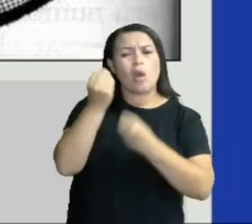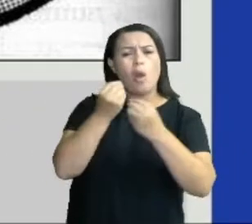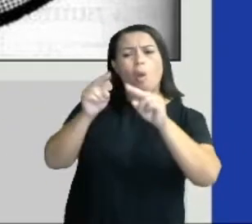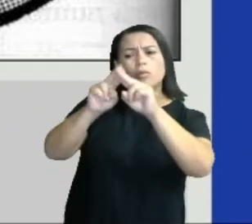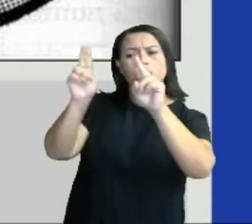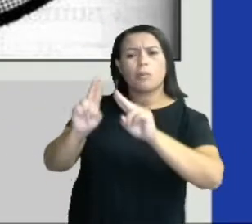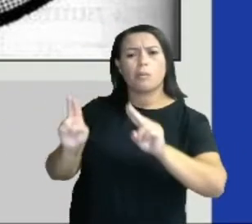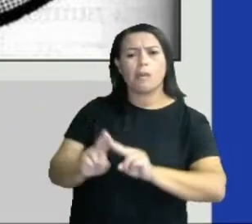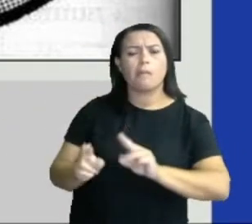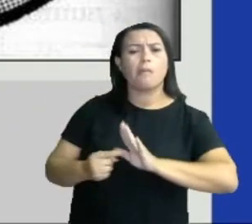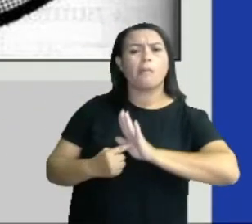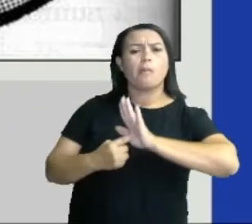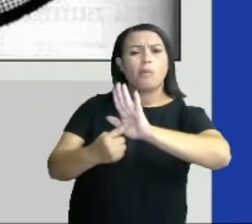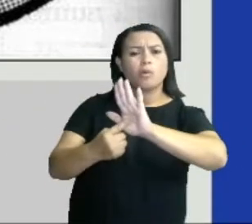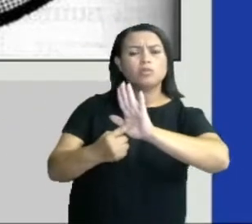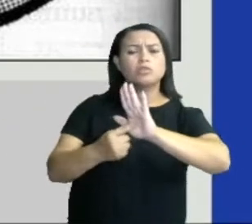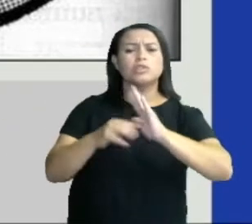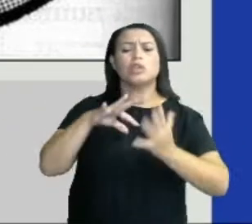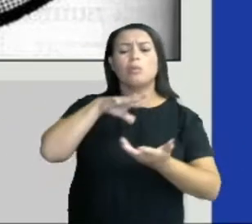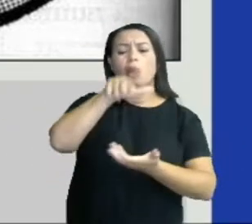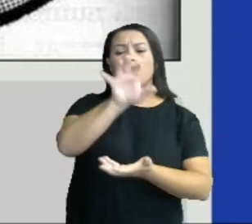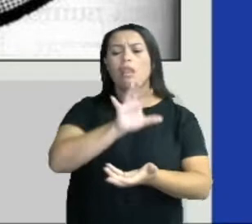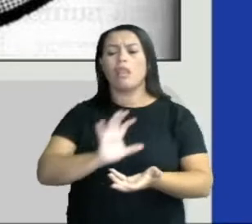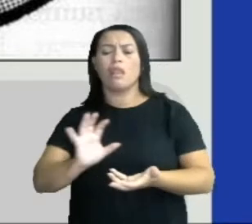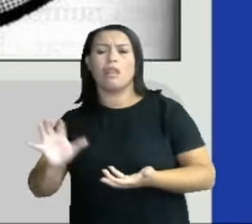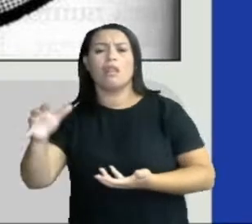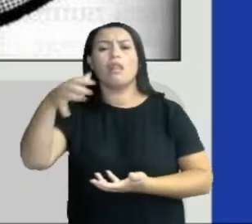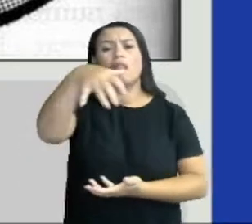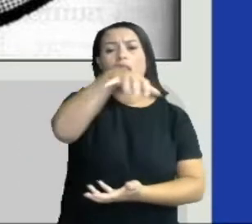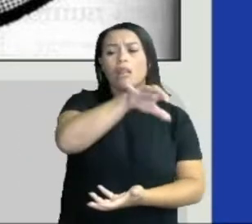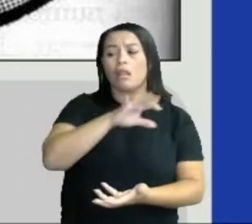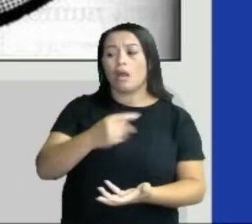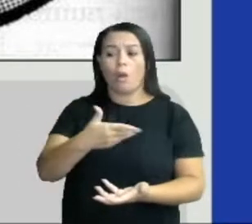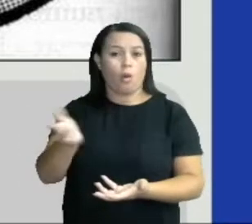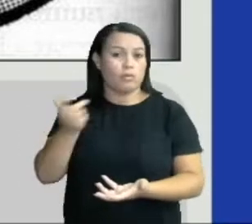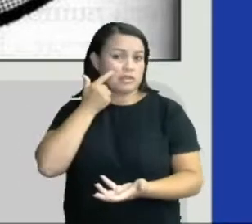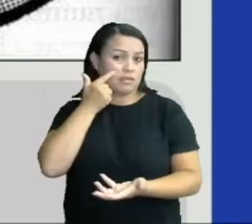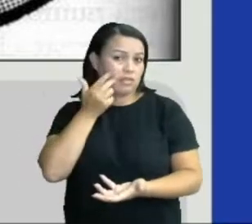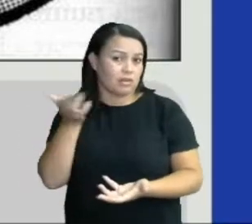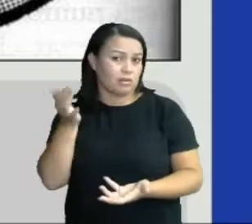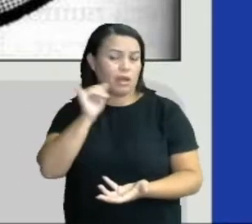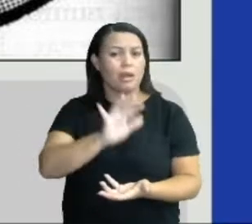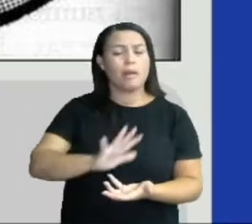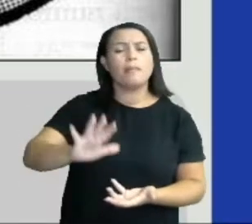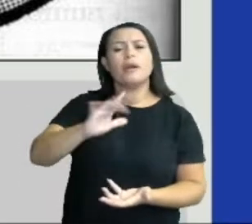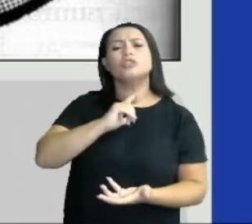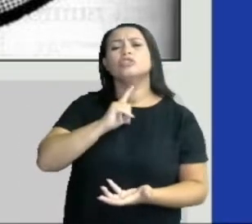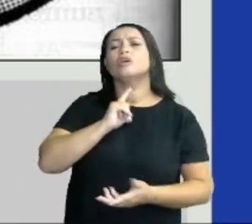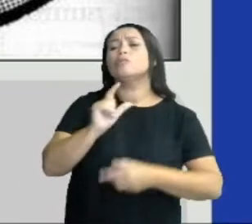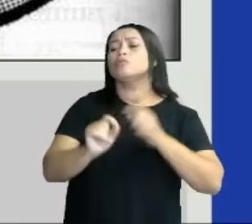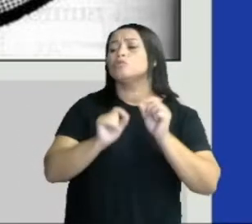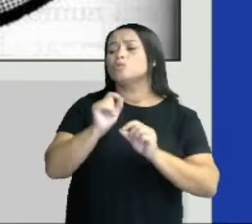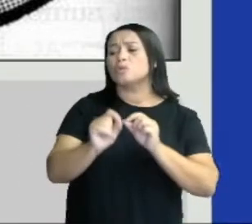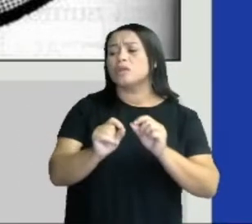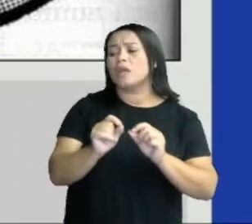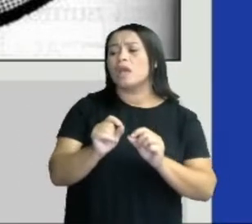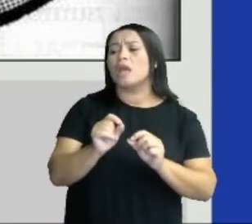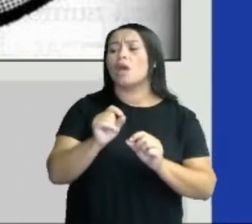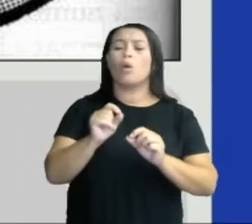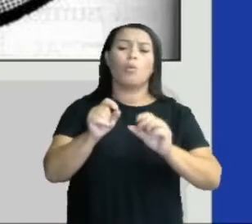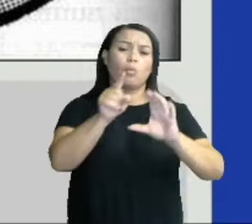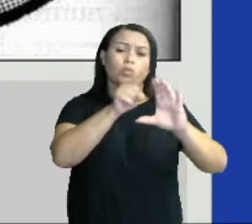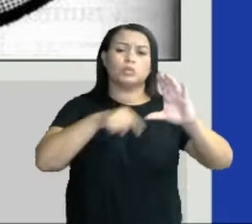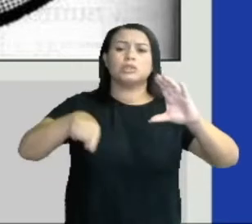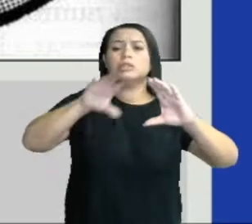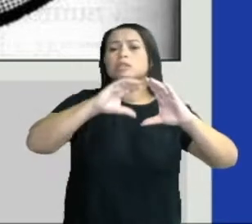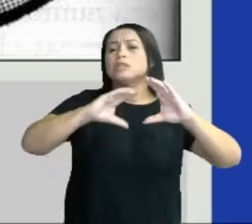todas as superfícies do planeta Terra, seria retratado dessa forma como vocês estão vendo aí nessa figura, onde a gente tem aí basicamente um